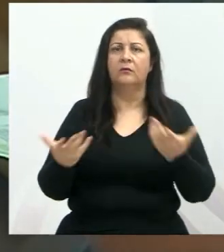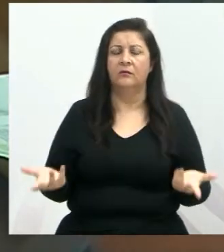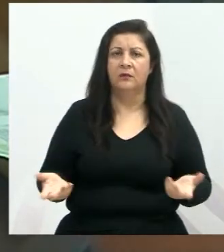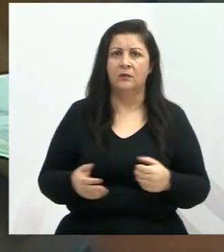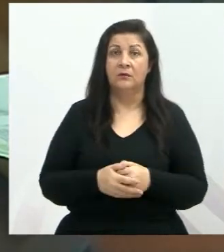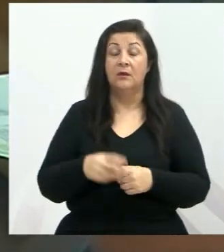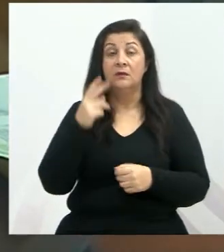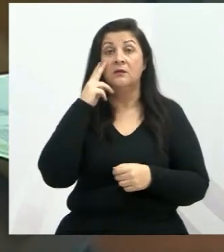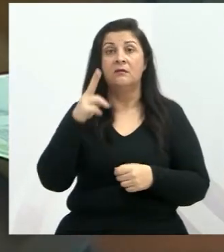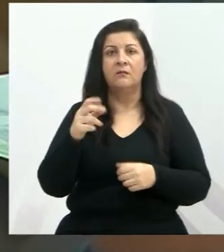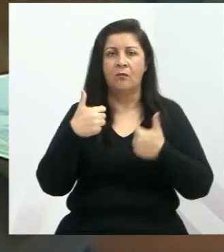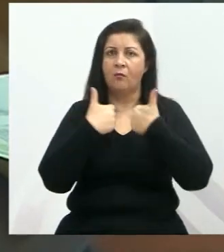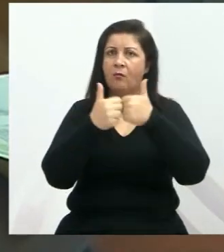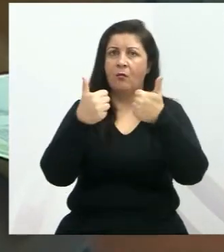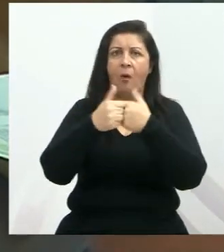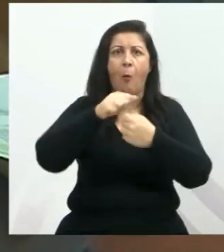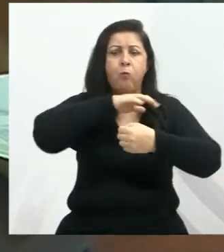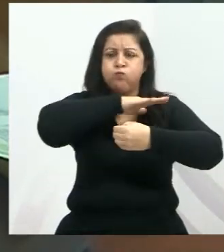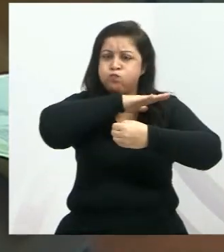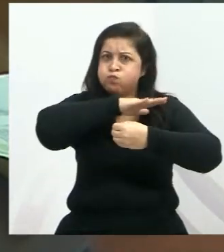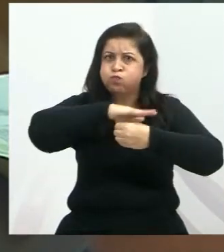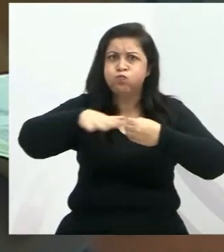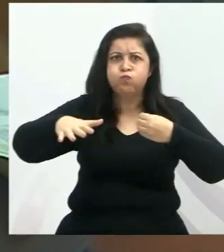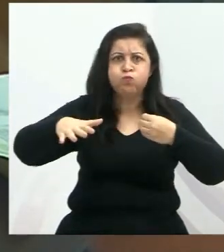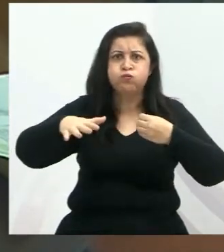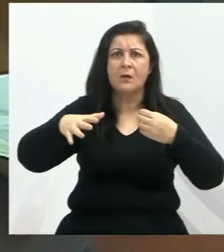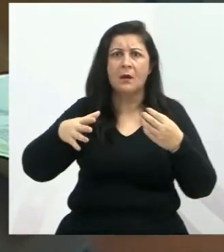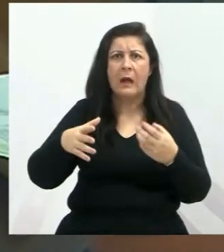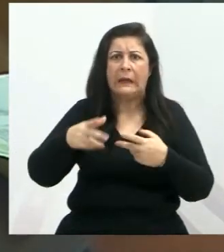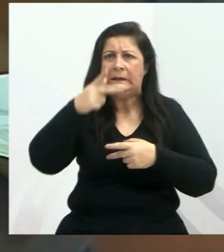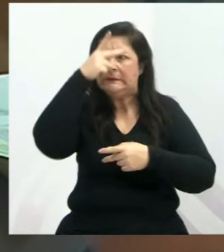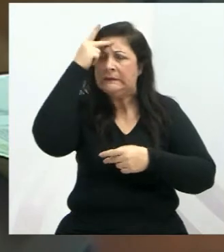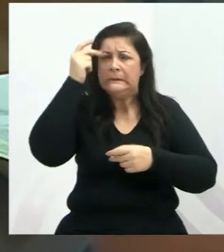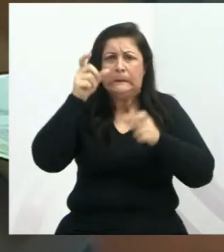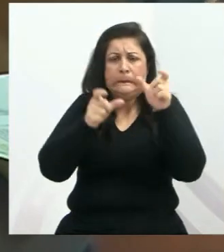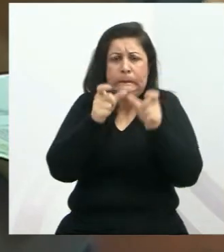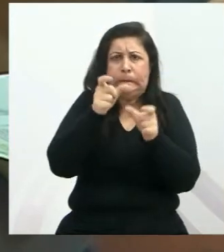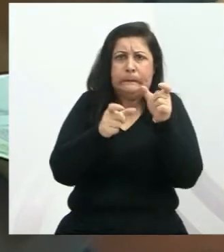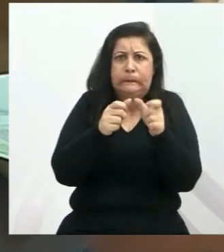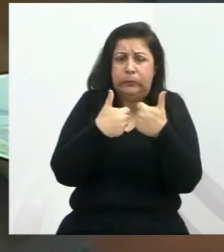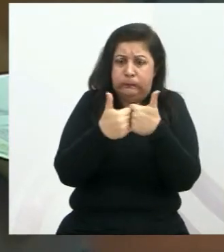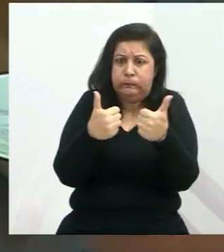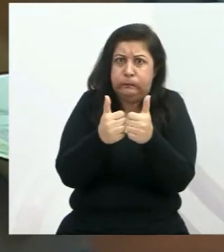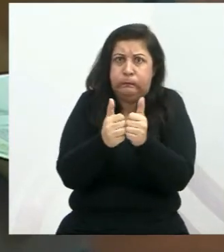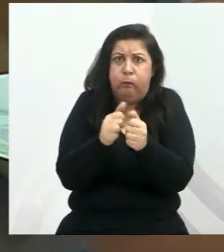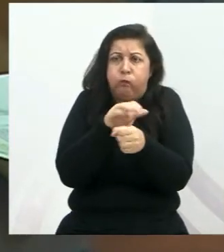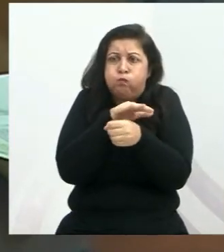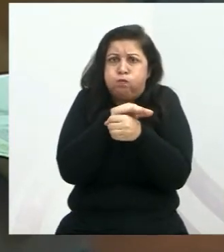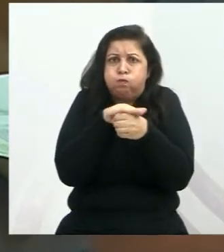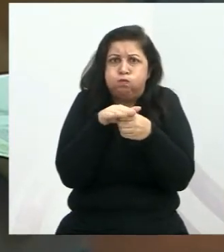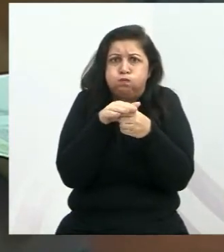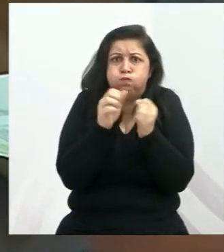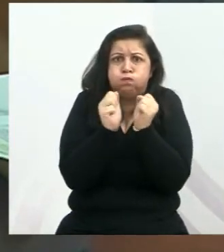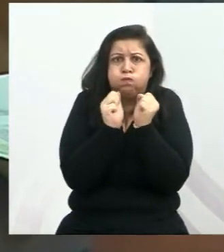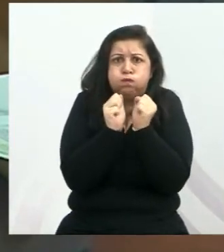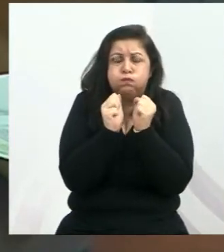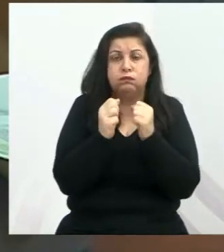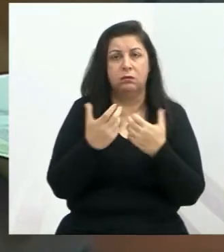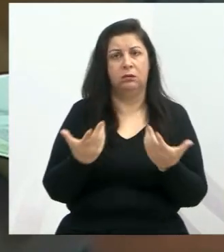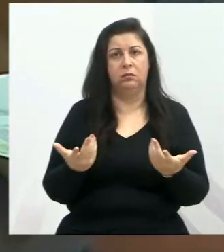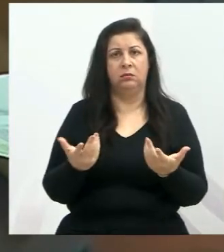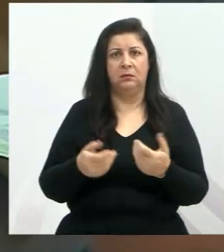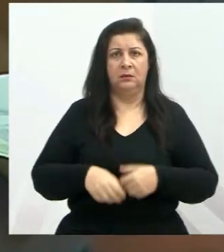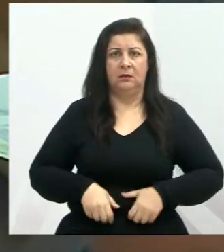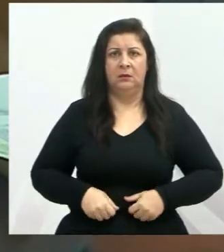de pico, parece que estão uma amontoada em cima da outra, né? É ônibus que cabe 50, tem 150, tem gente quase